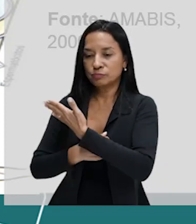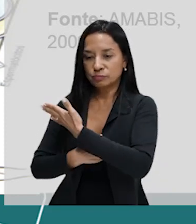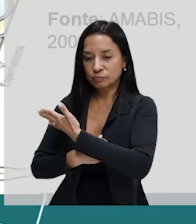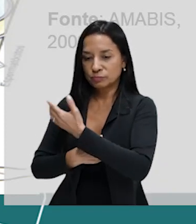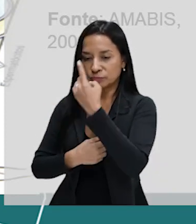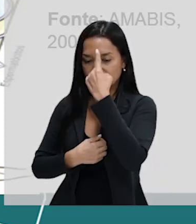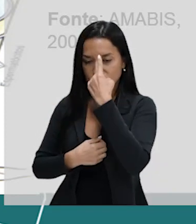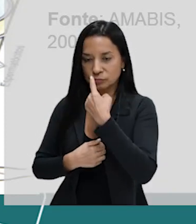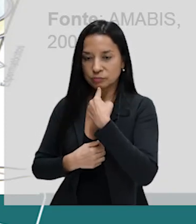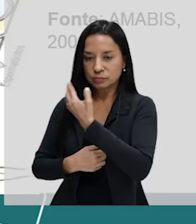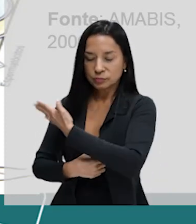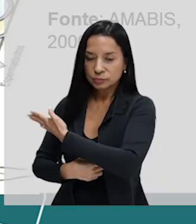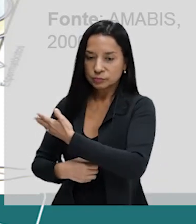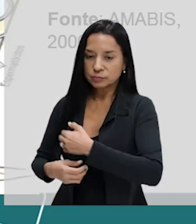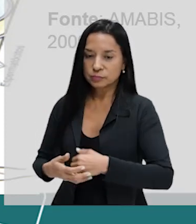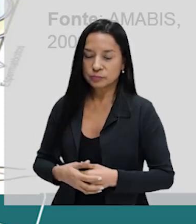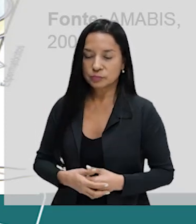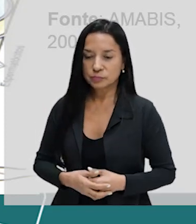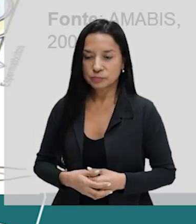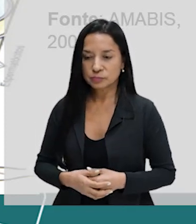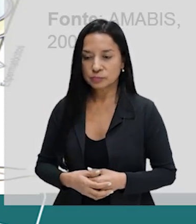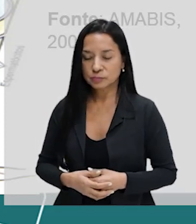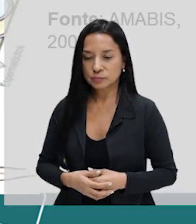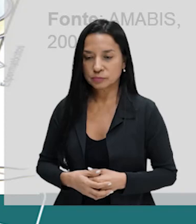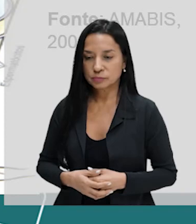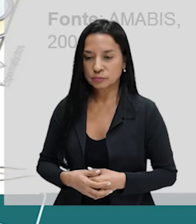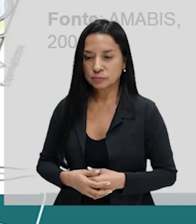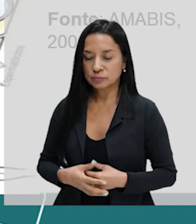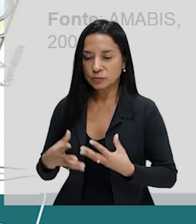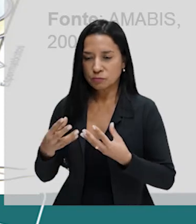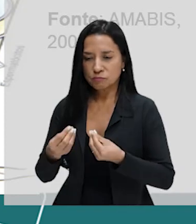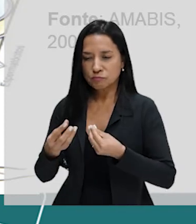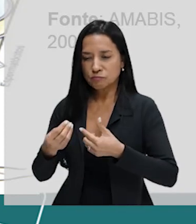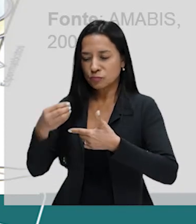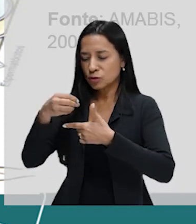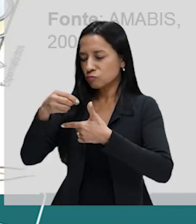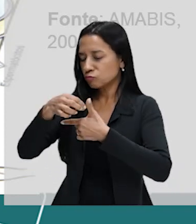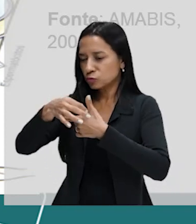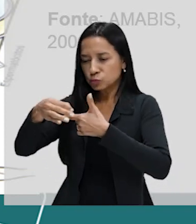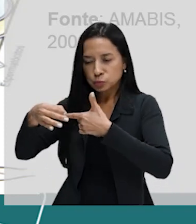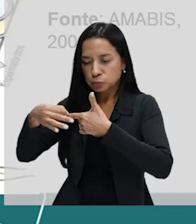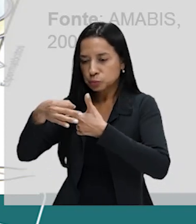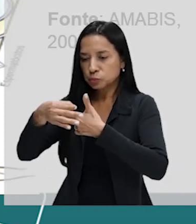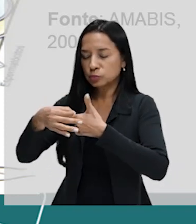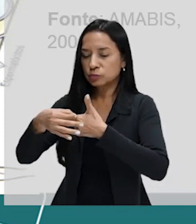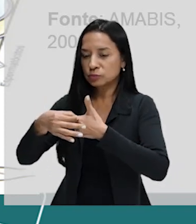epidídimo. Aqui, ó, essa bolsinha que é repleta desses túbulos.